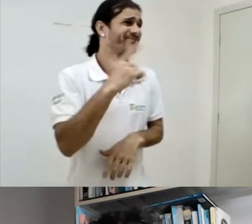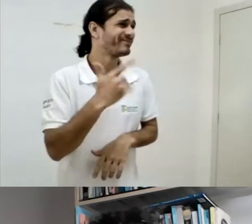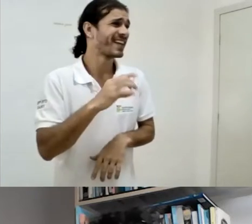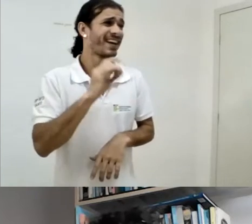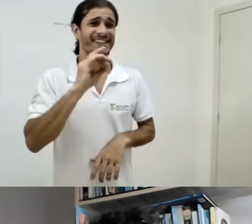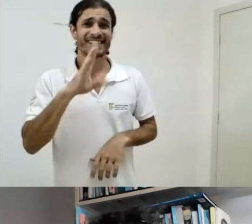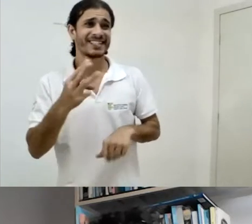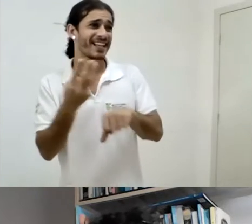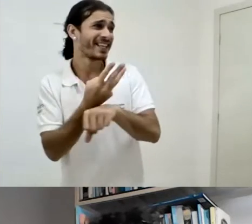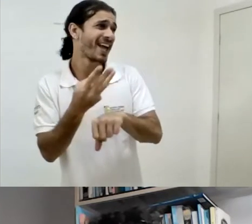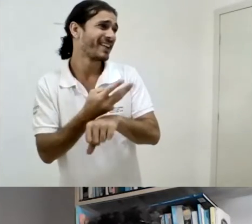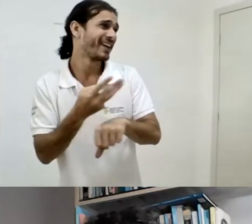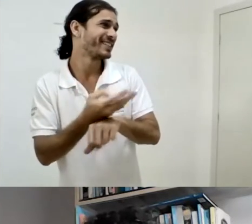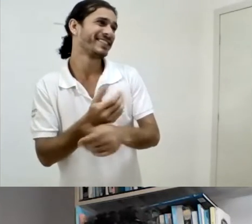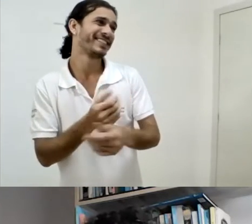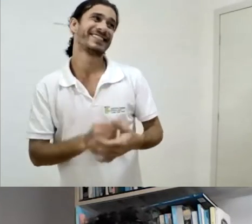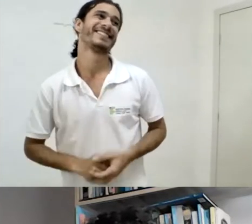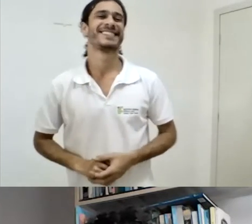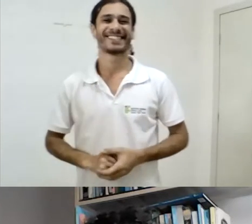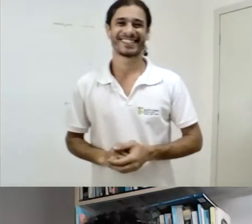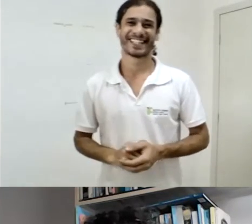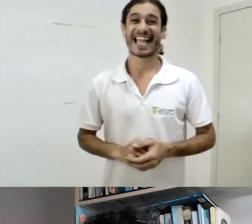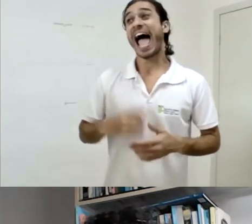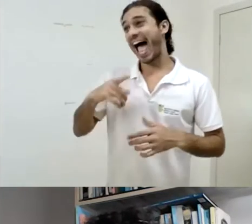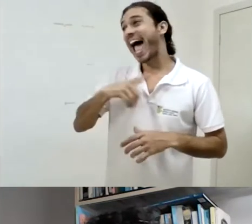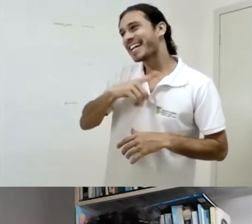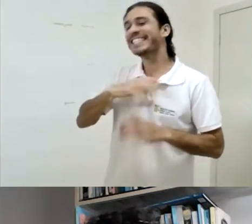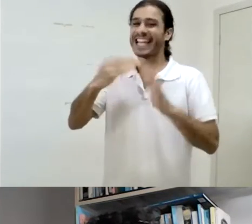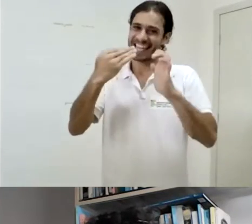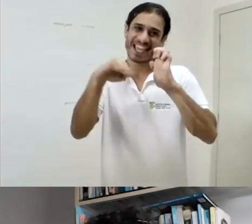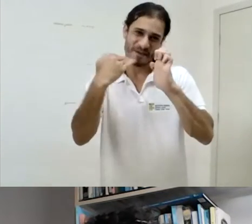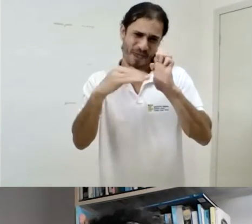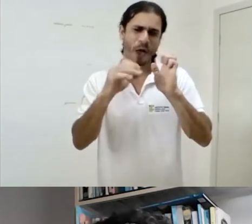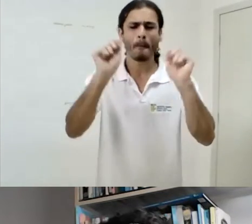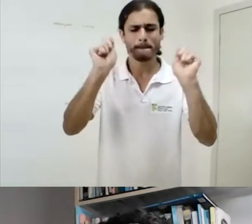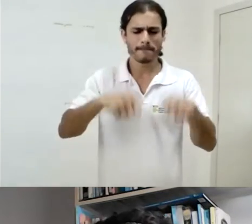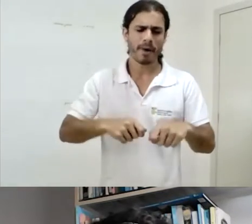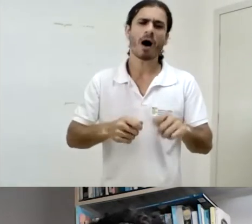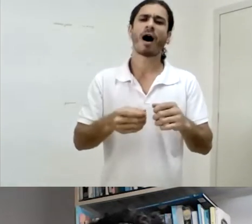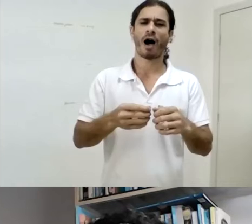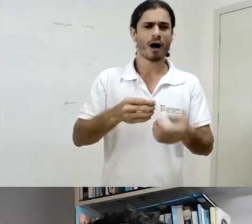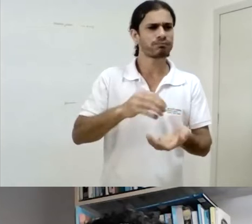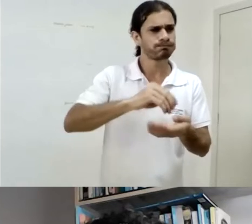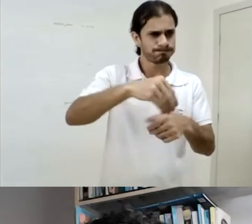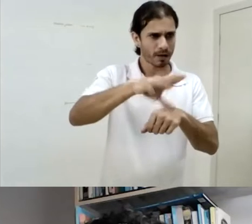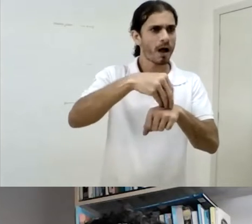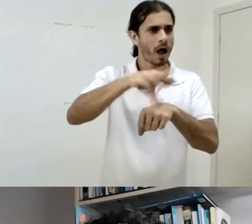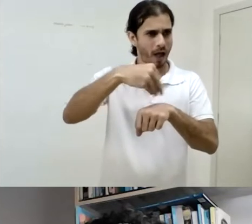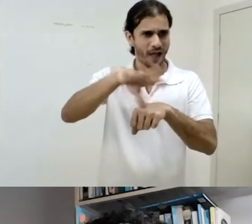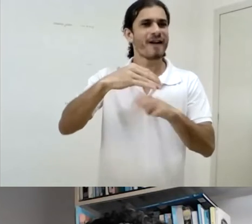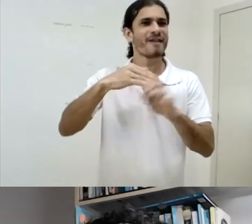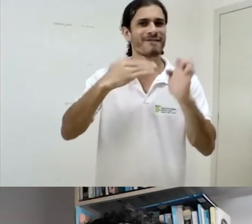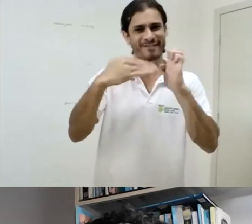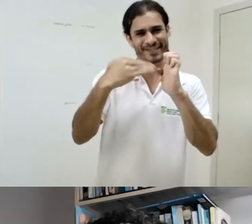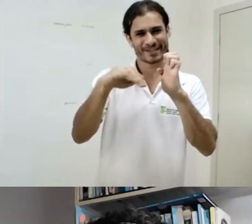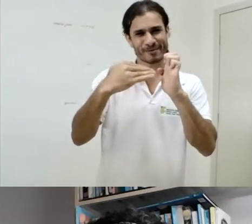E o e-mail, né? E o e-mail, né? Pode passar aí, tá bem? O meu-mail. vou passar aqui então o seu e-mail